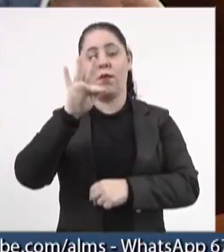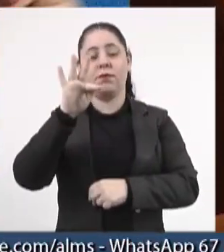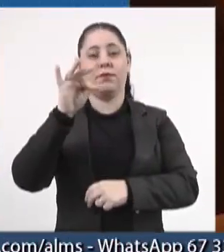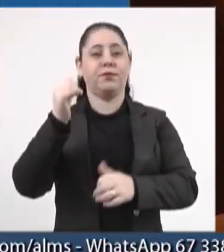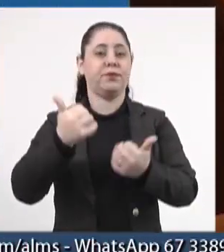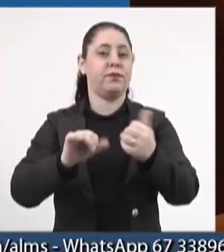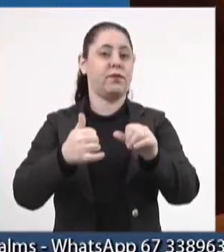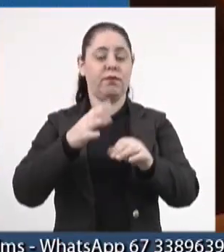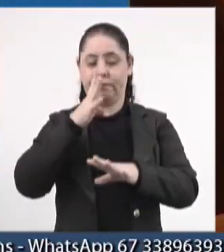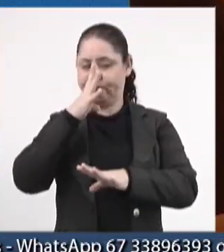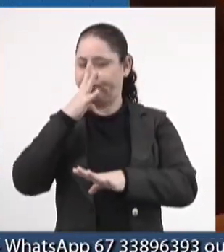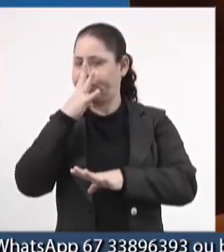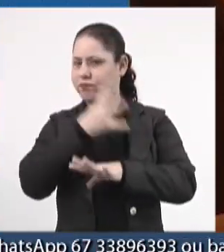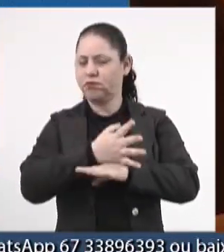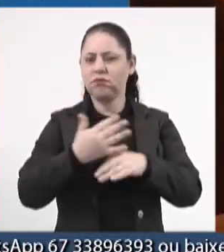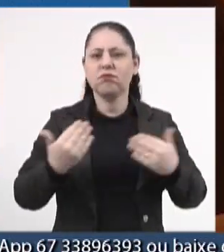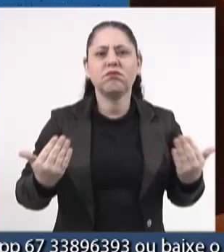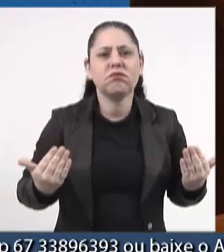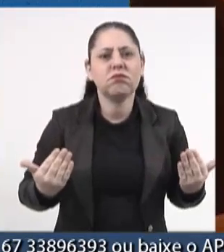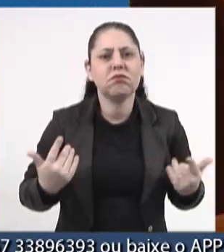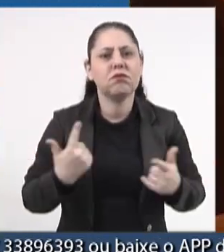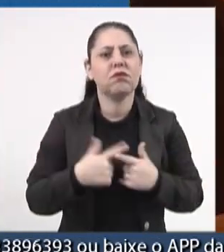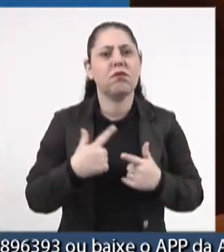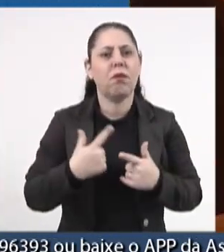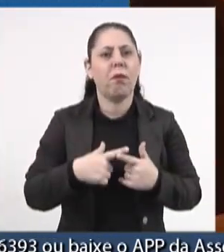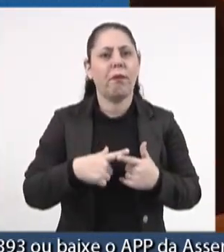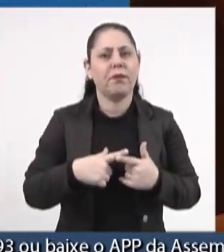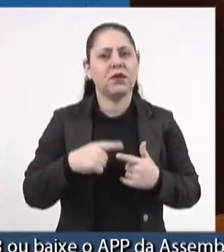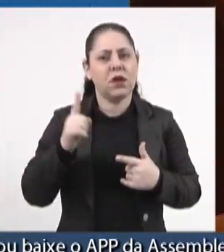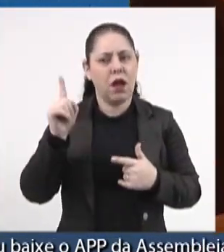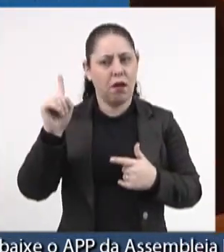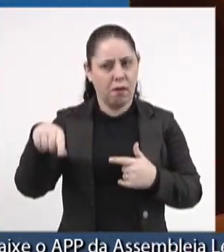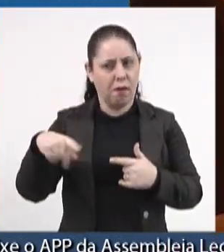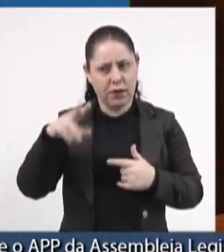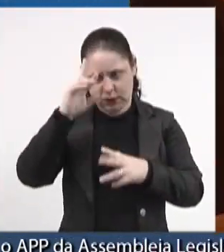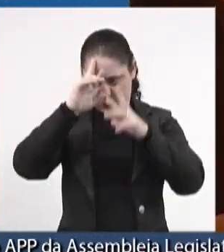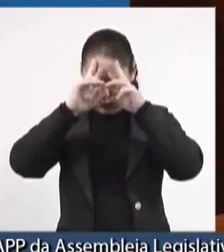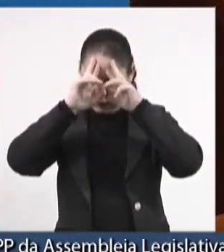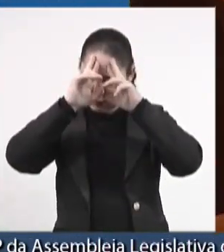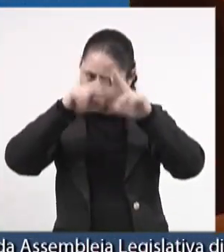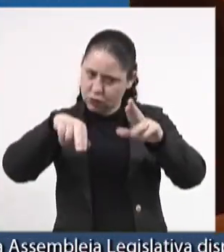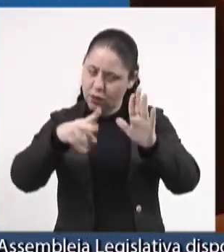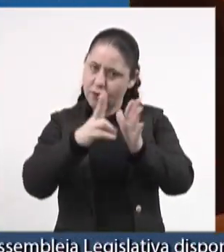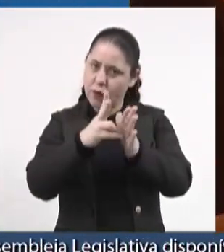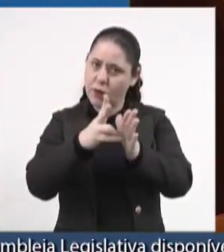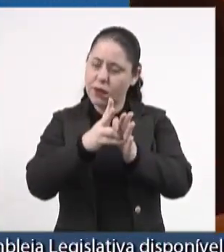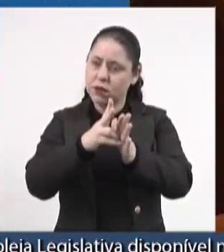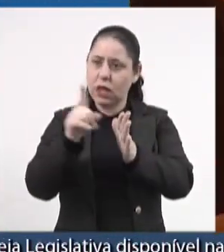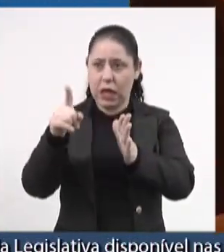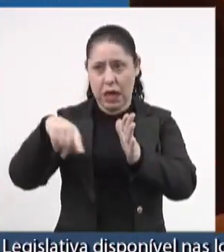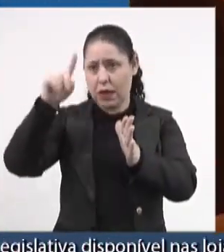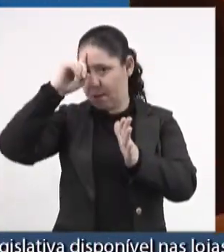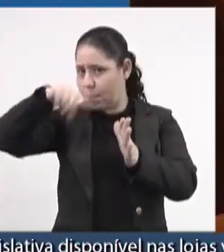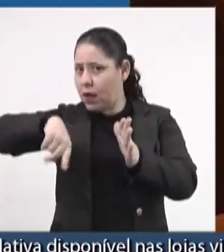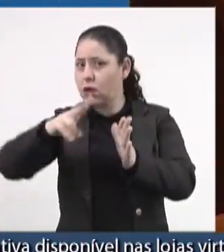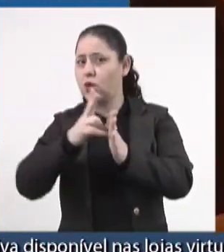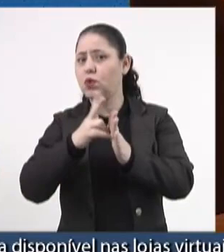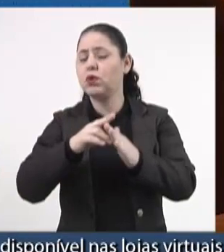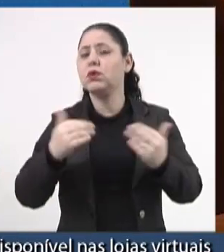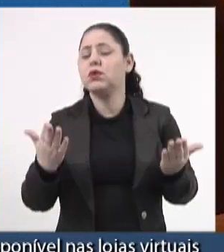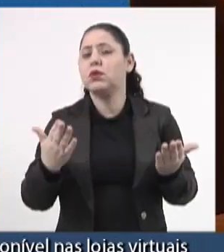está avalizando a invasão, porque ele é o tutor dos índios, ele que tem poder sobre os